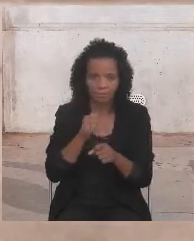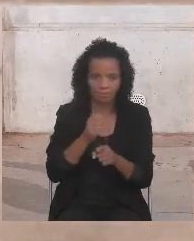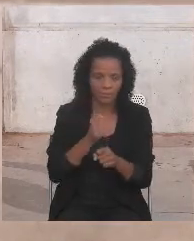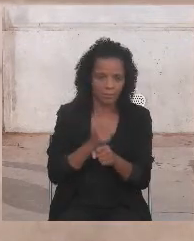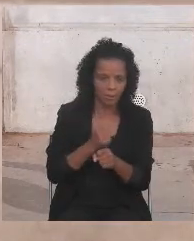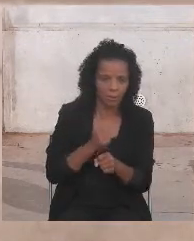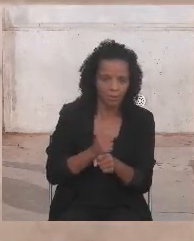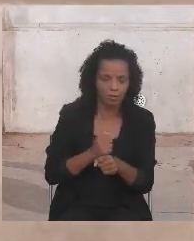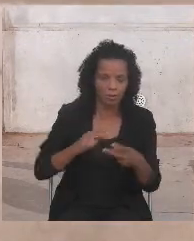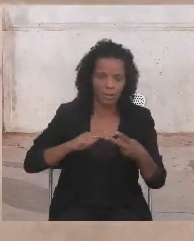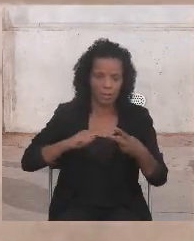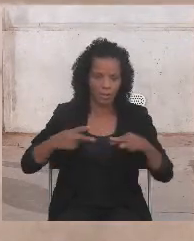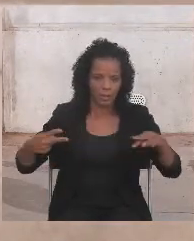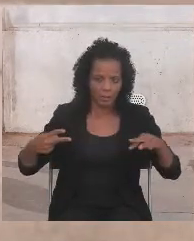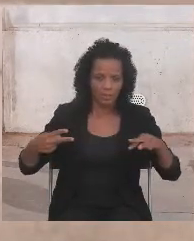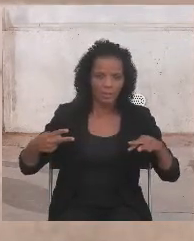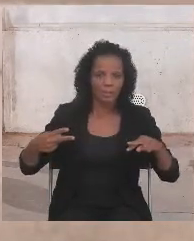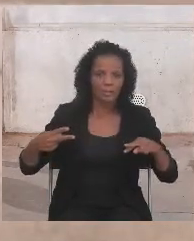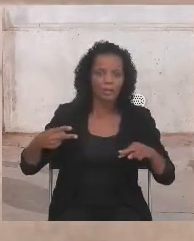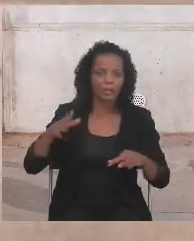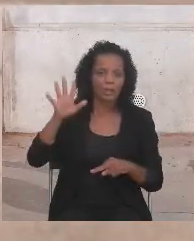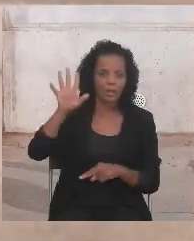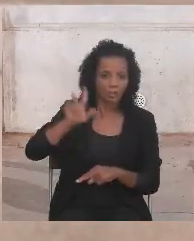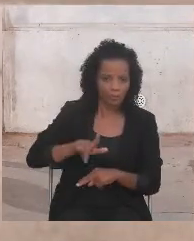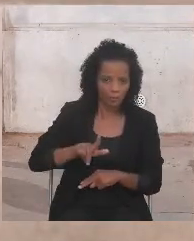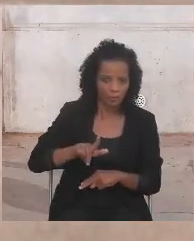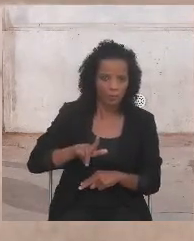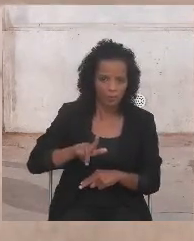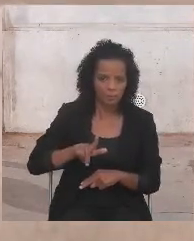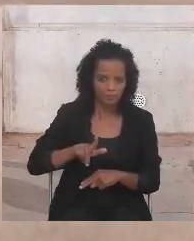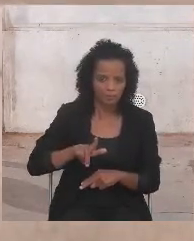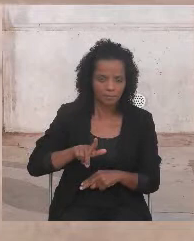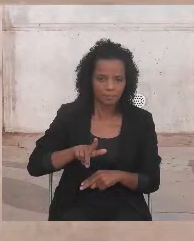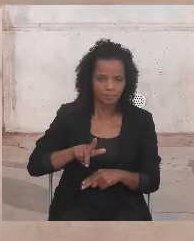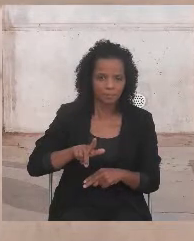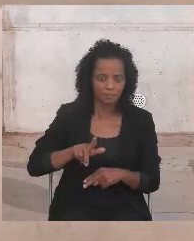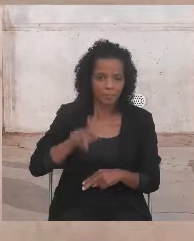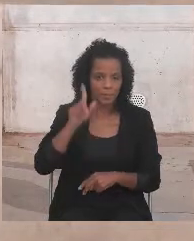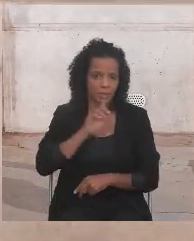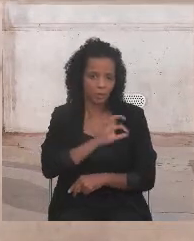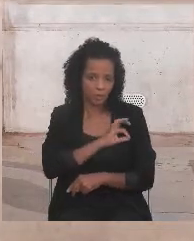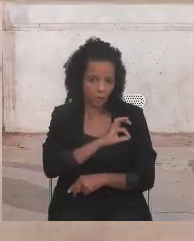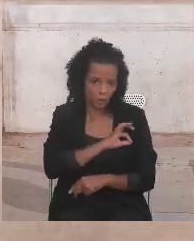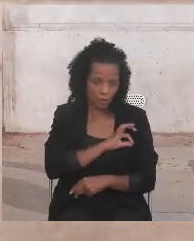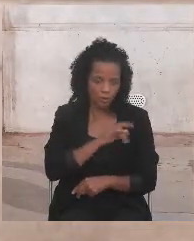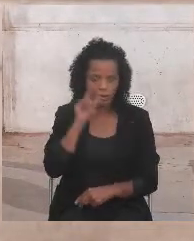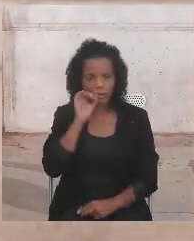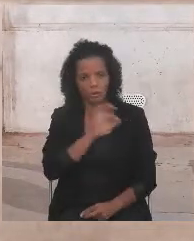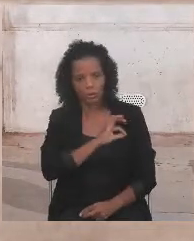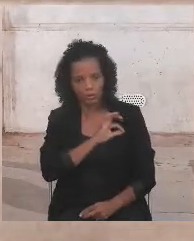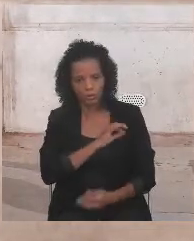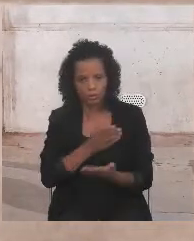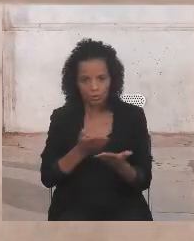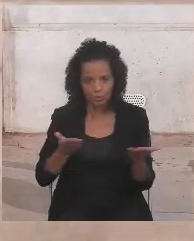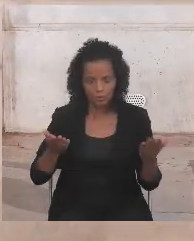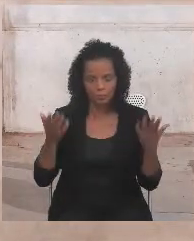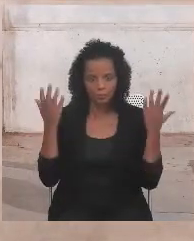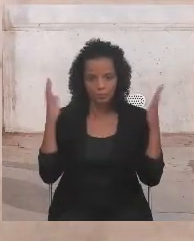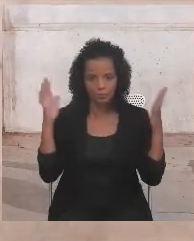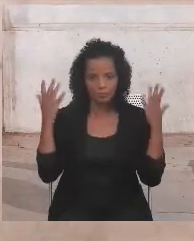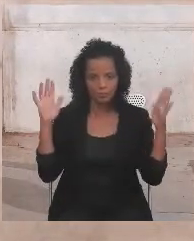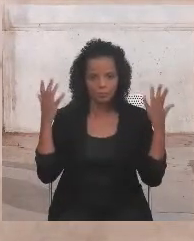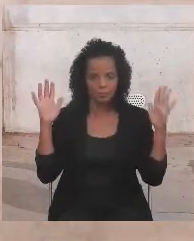trabalhadores da Câmara Municipal de Lisboa, minhas senhoras e meus senhores.